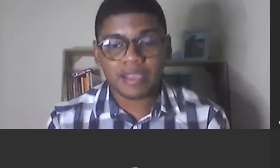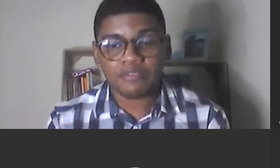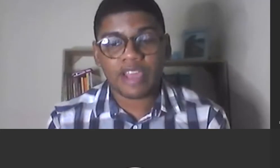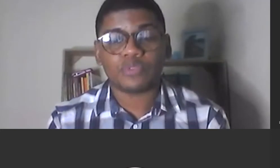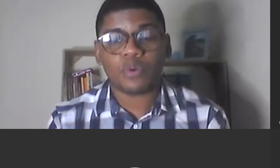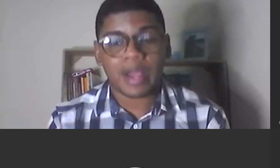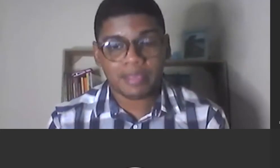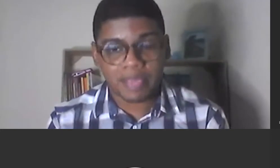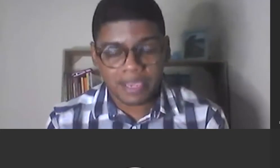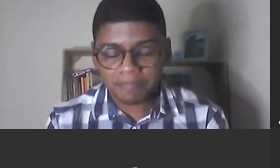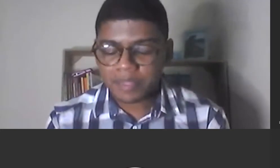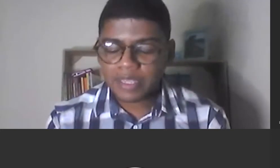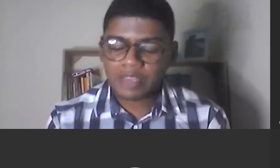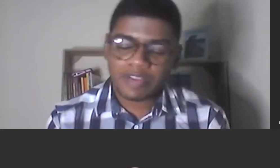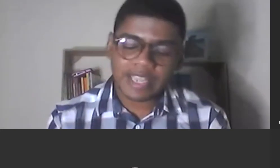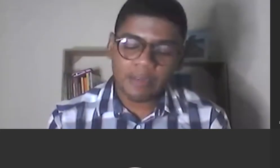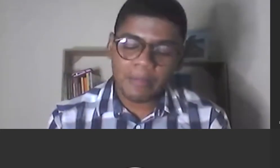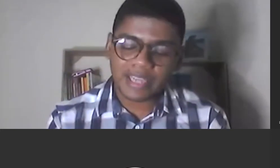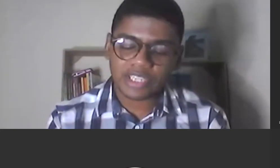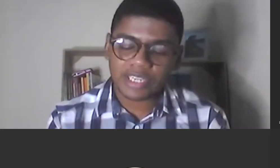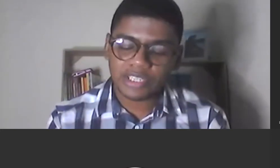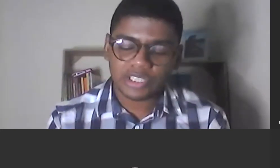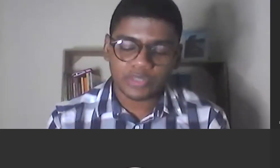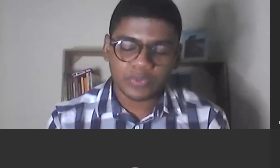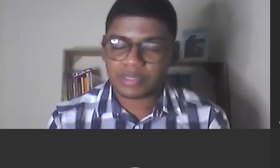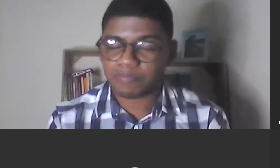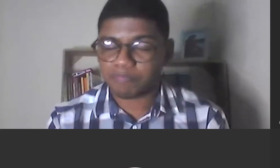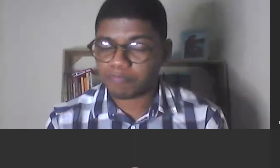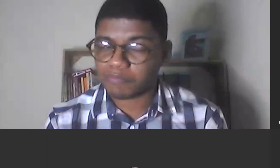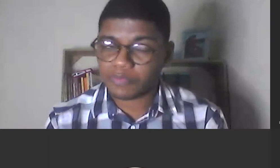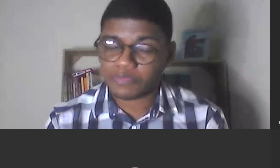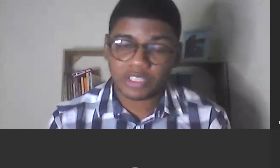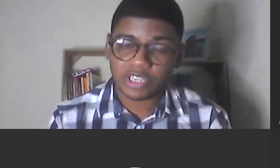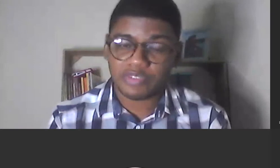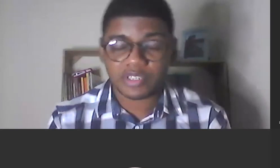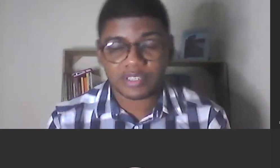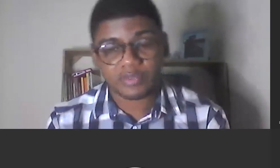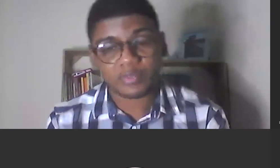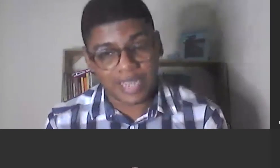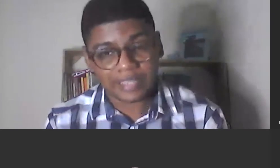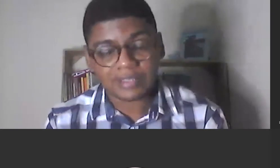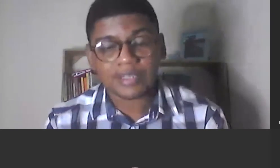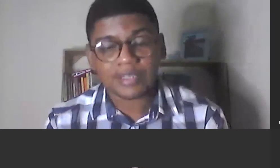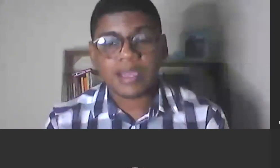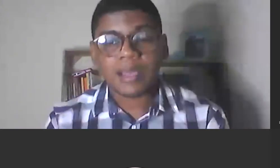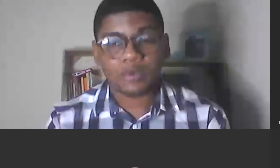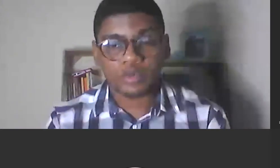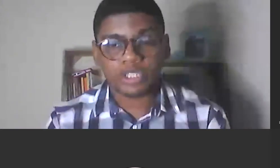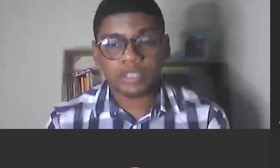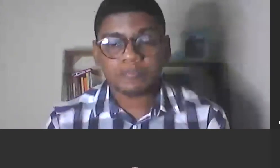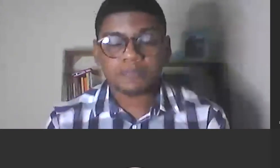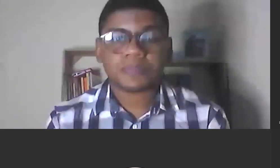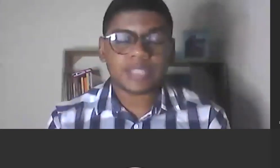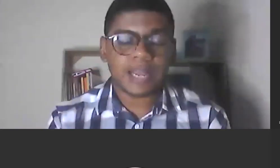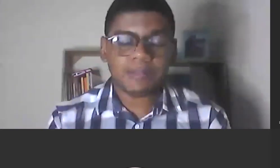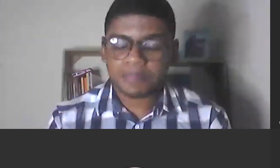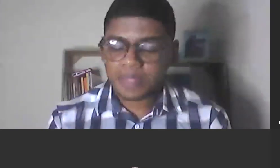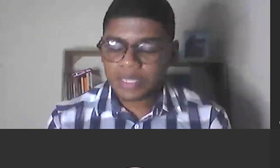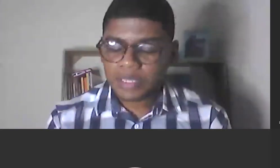A e B, verbos com A e B, que vai dar uma média aí de uns 20 a 25 sinais para